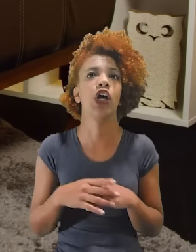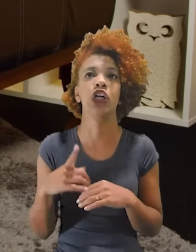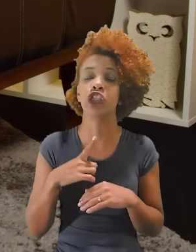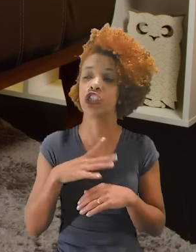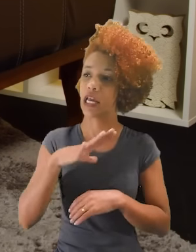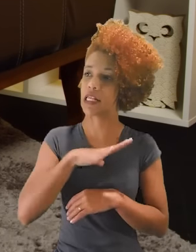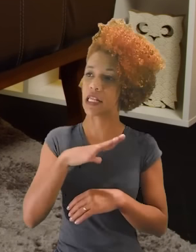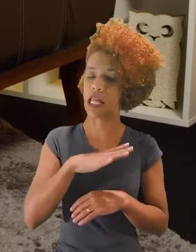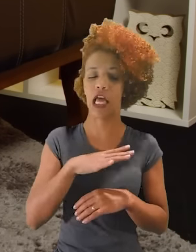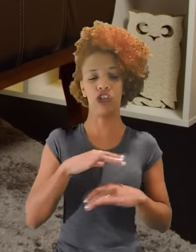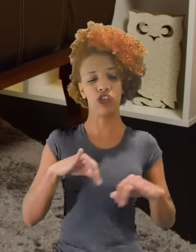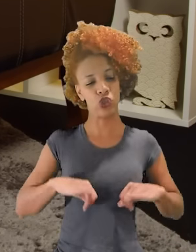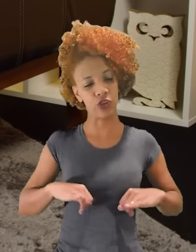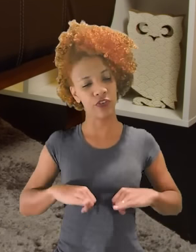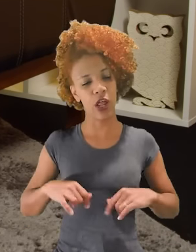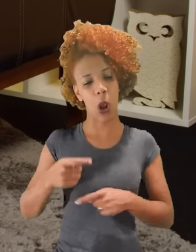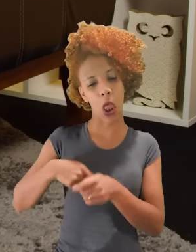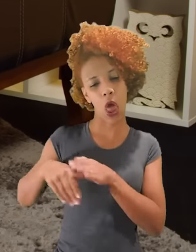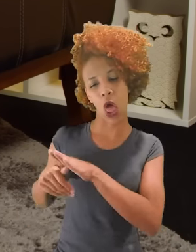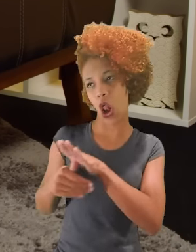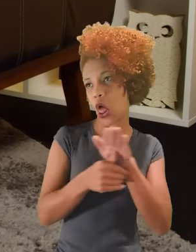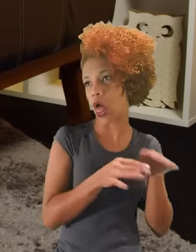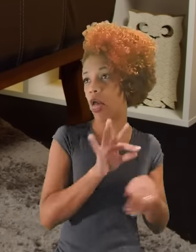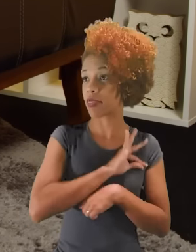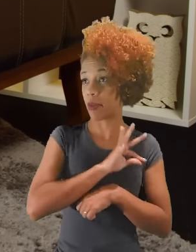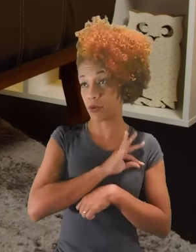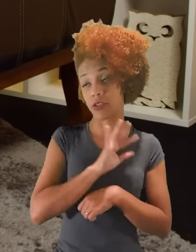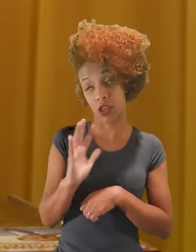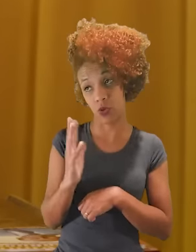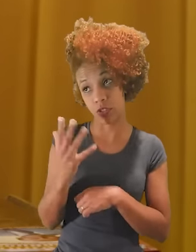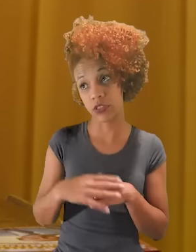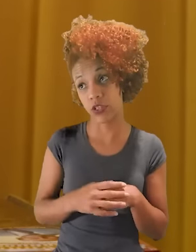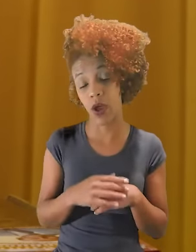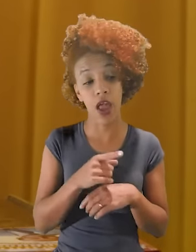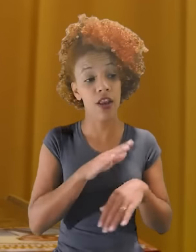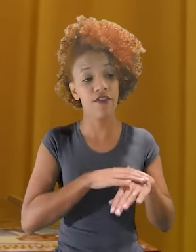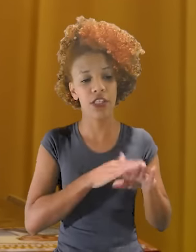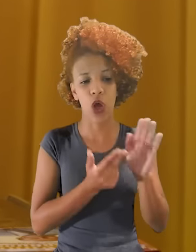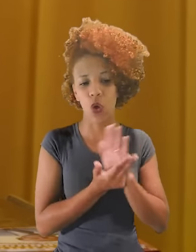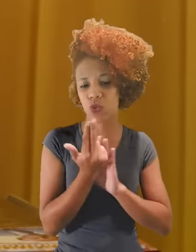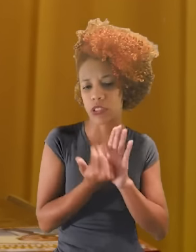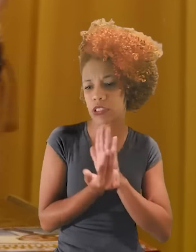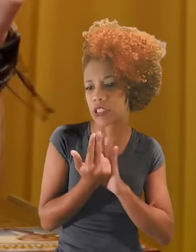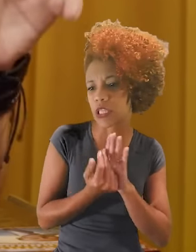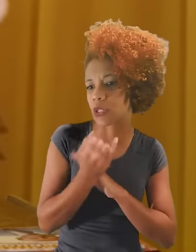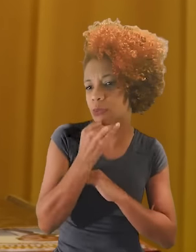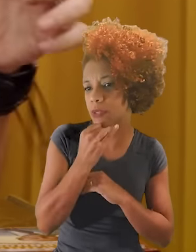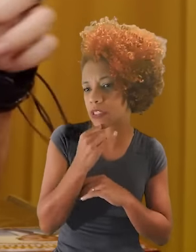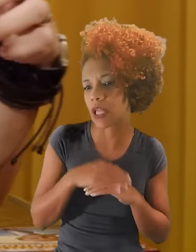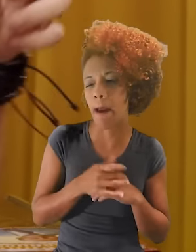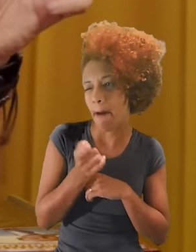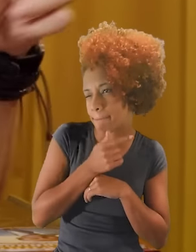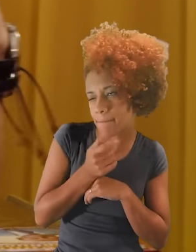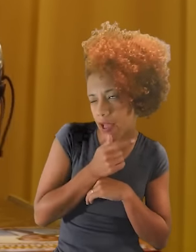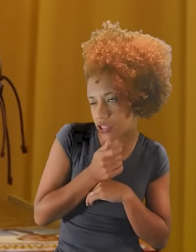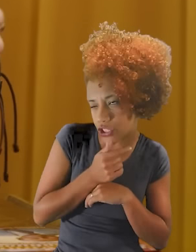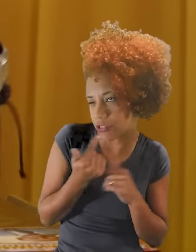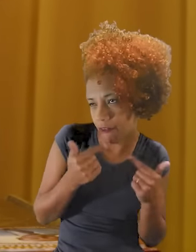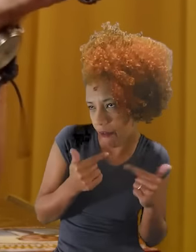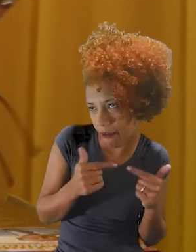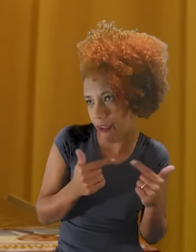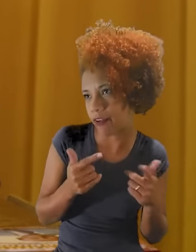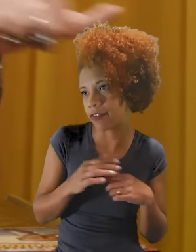A cidade estava sofrendo com a corrupção na polícia. Sim. Que foi um caso que aconteceu. Pô, ele fazia uns desenhos, tipo, piadinha mesmo, né? O